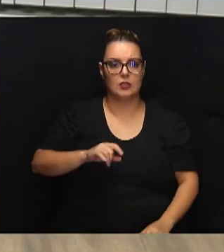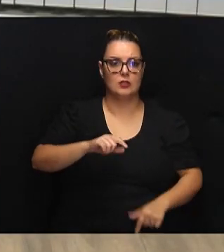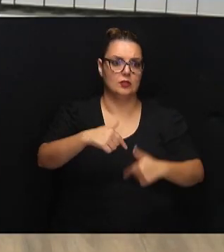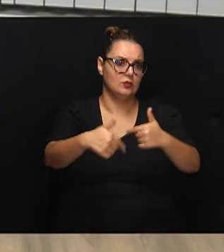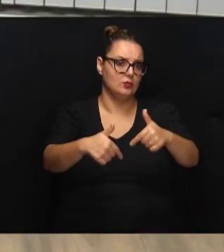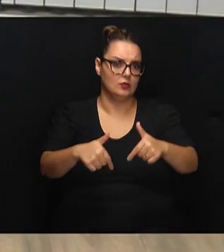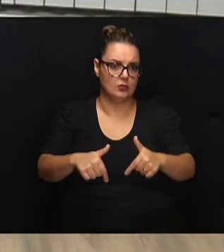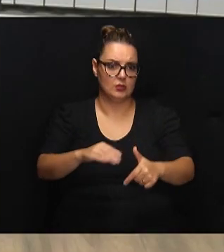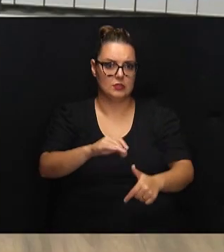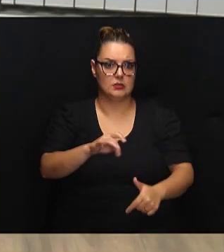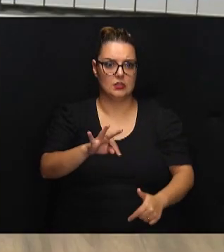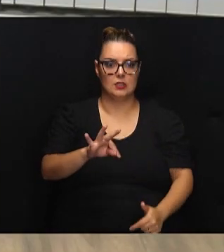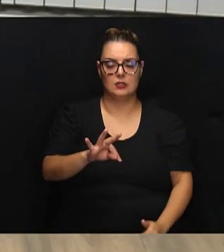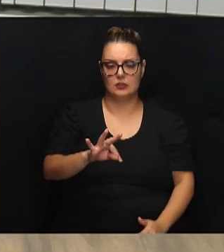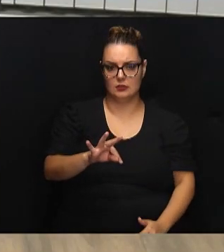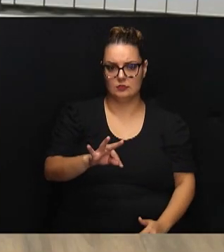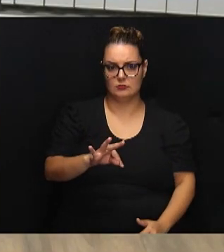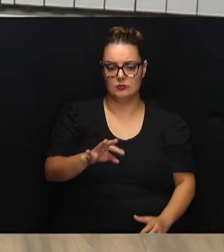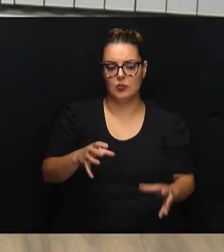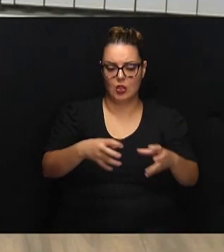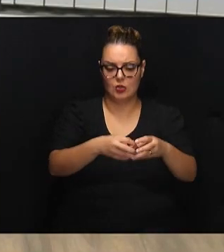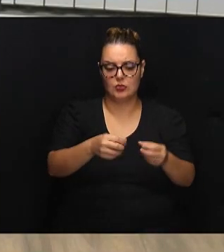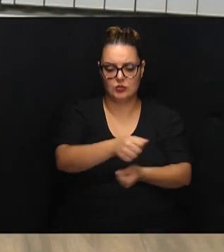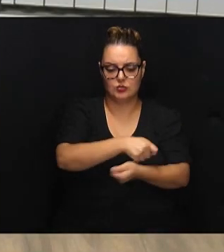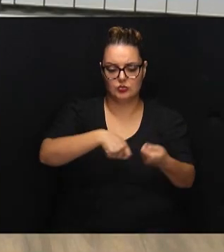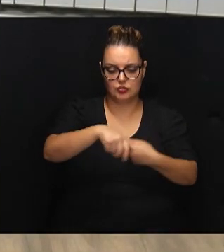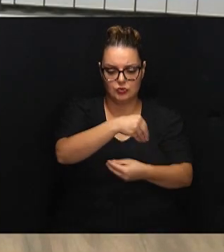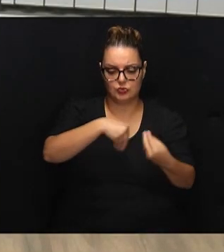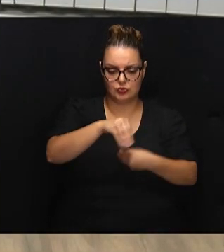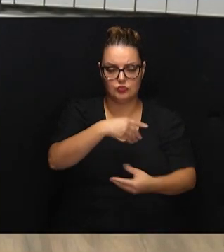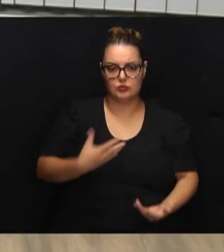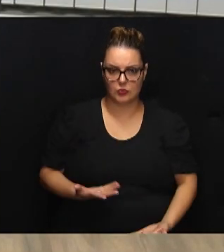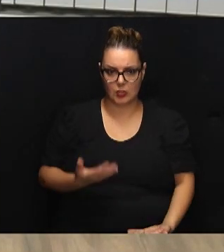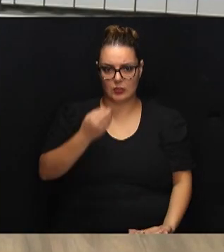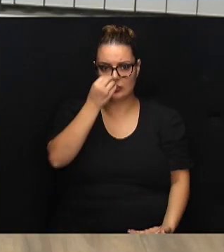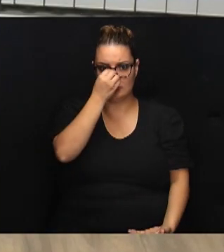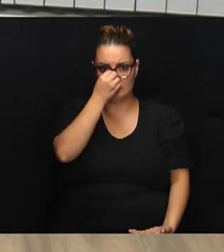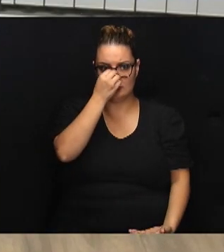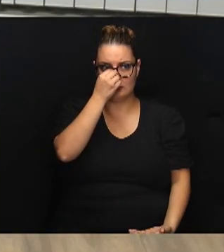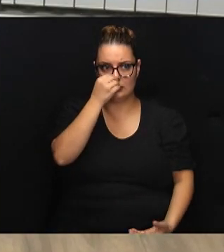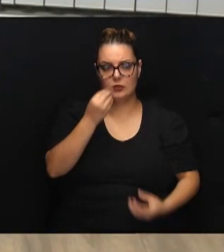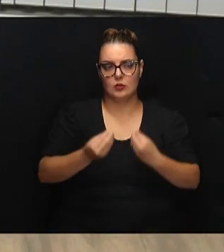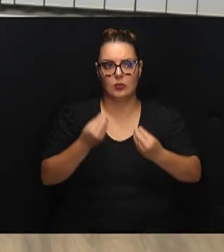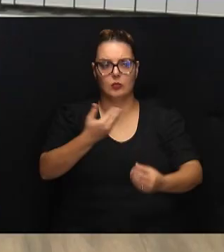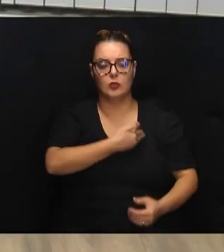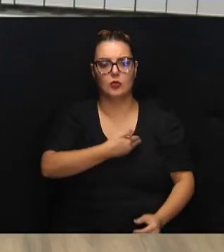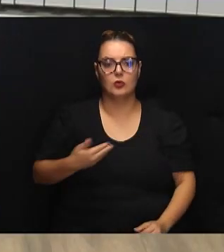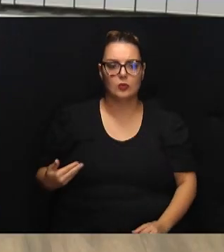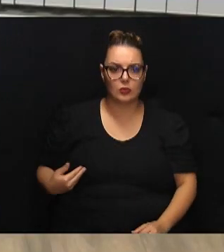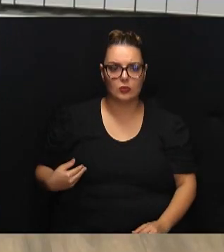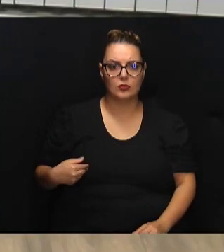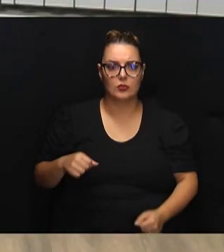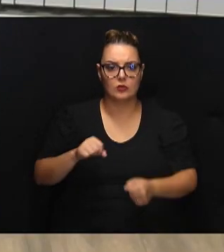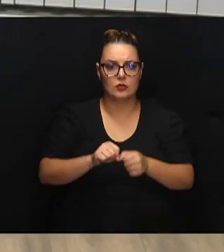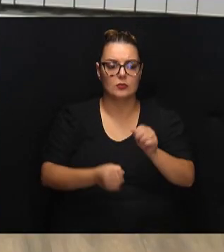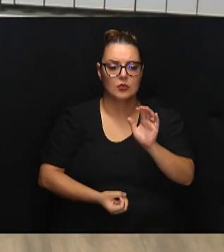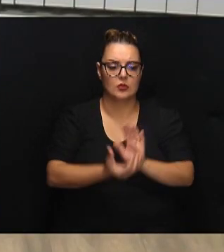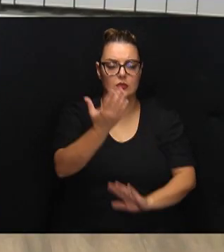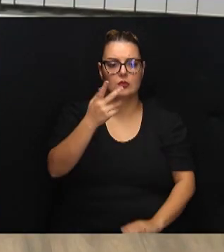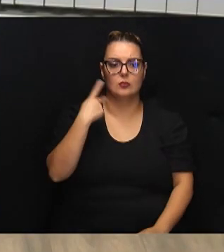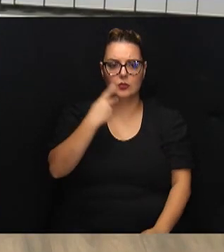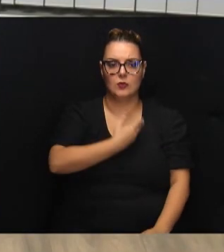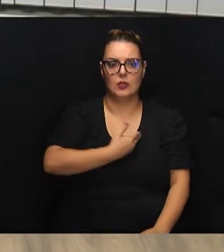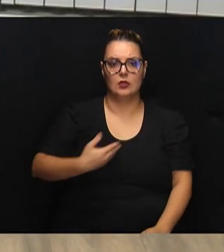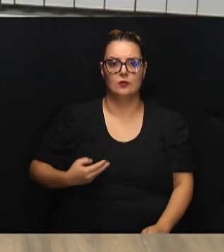trabalhador CLT, né? E aí, como que o governo faz para poder criar políticas públicas para